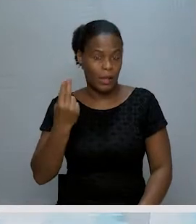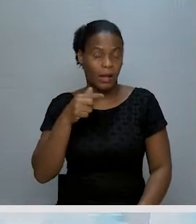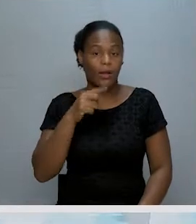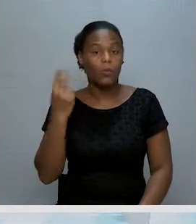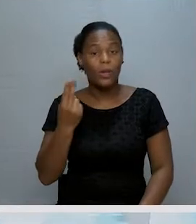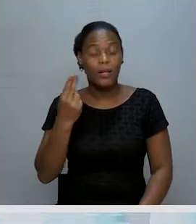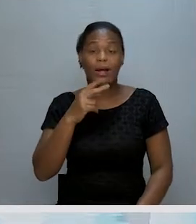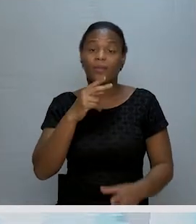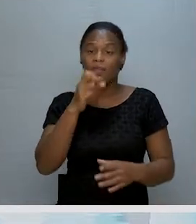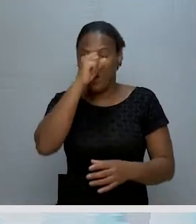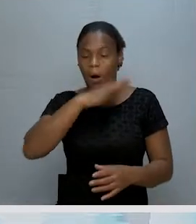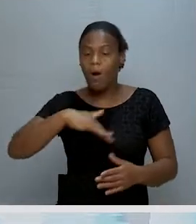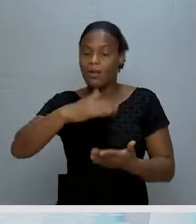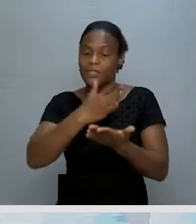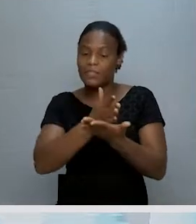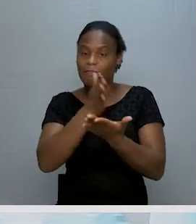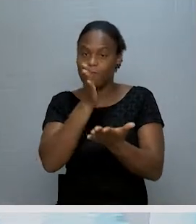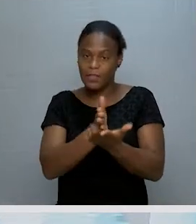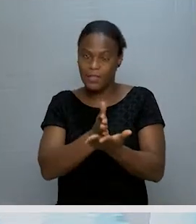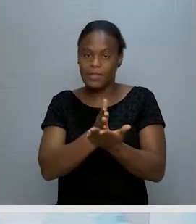é a horta, foi dividida.